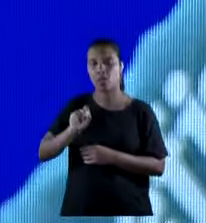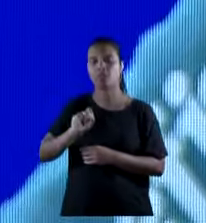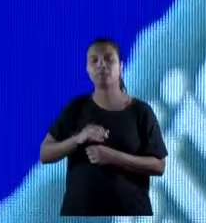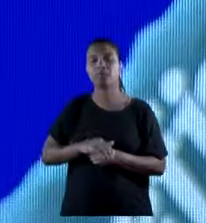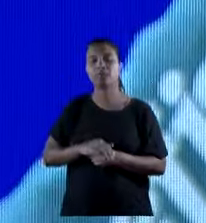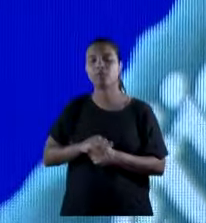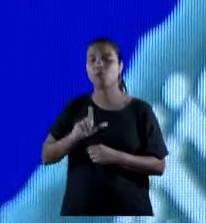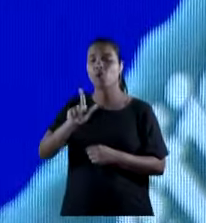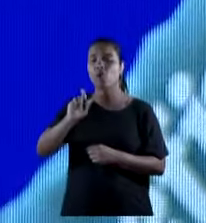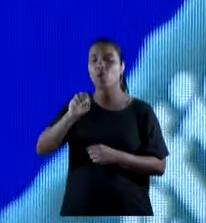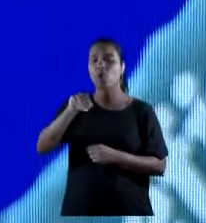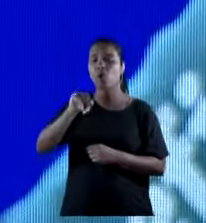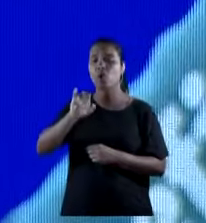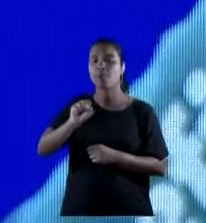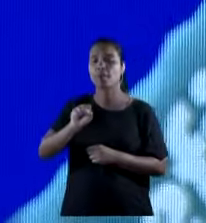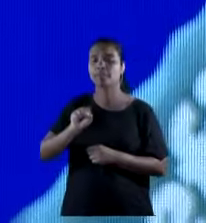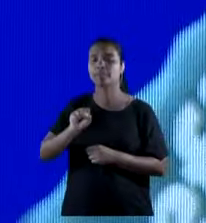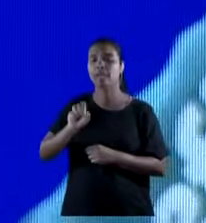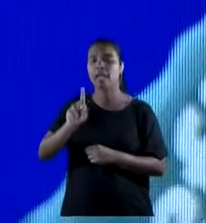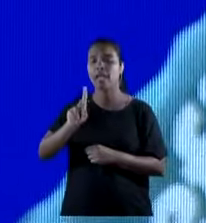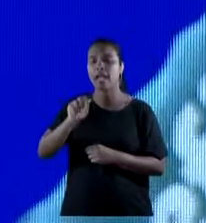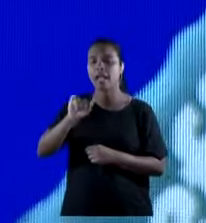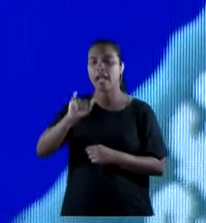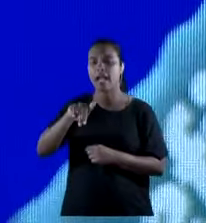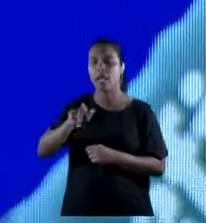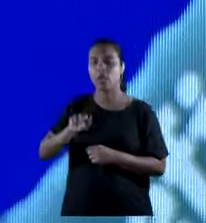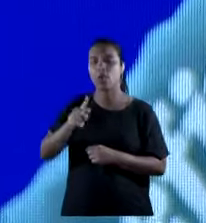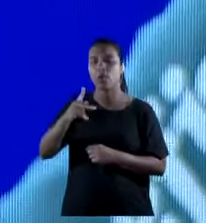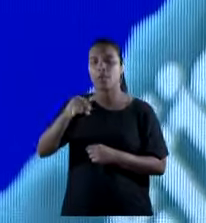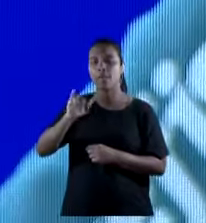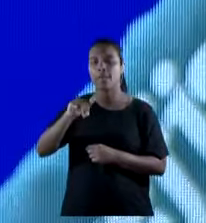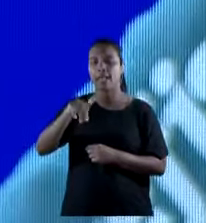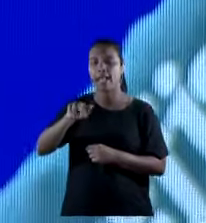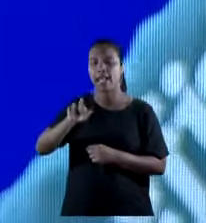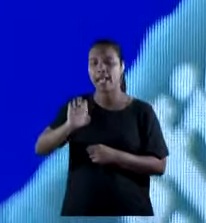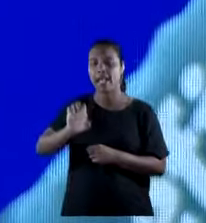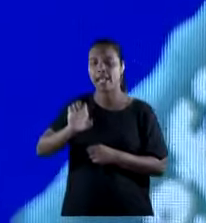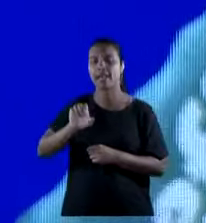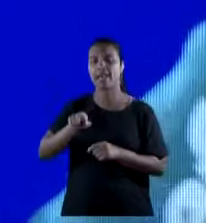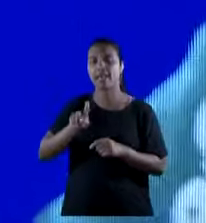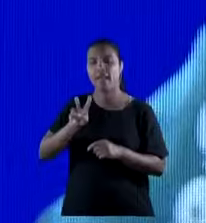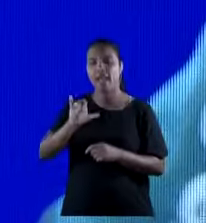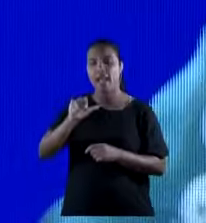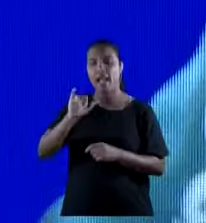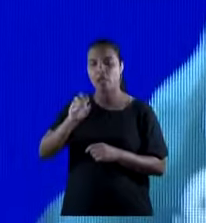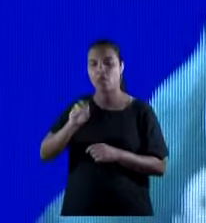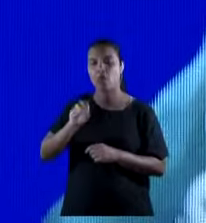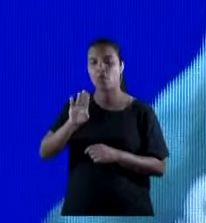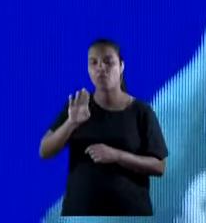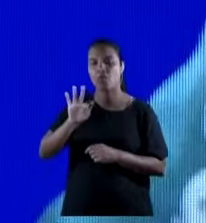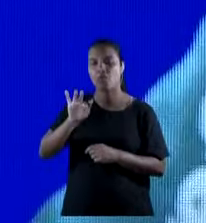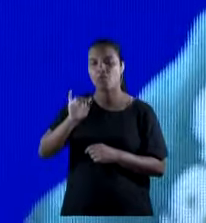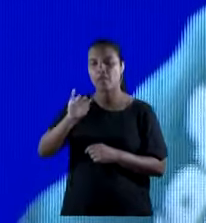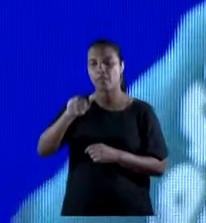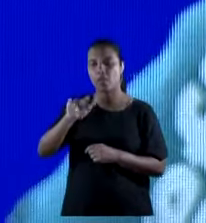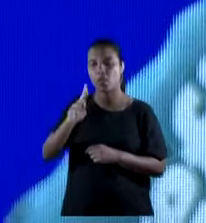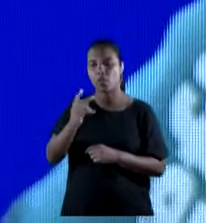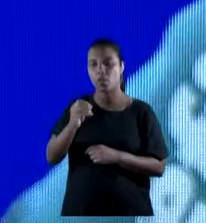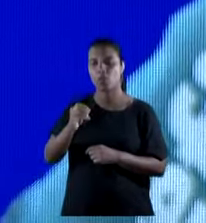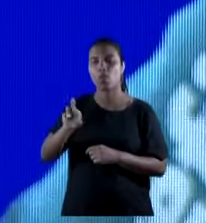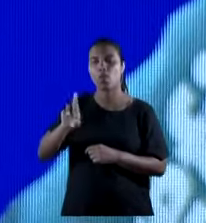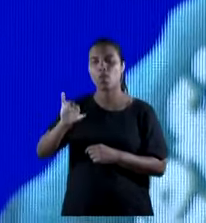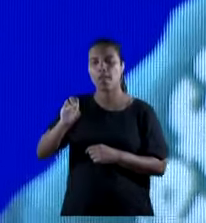ao Gomes, ao Caio, ao Piqueires, ao Vanderlá, ao Fabinho, ao Rios, ao